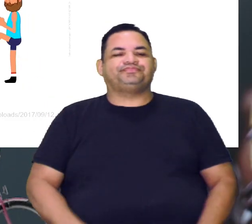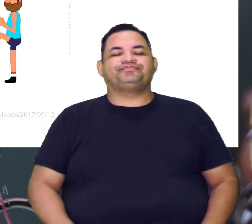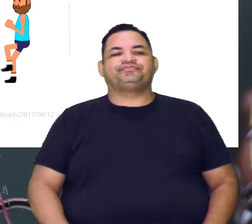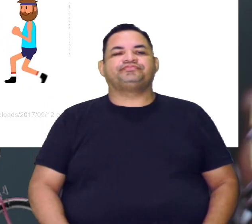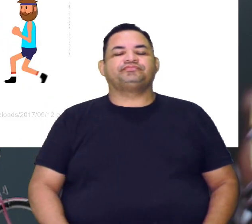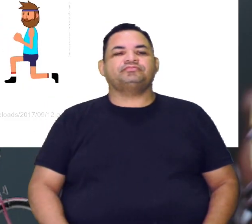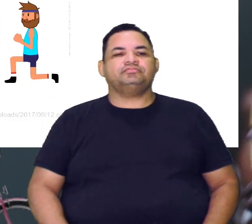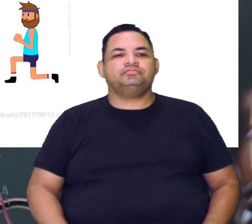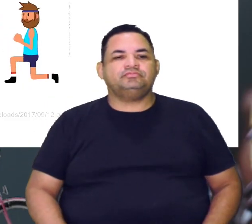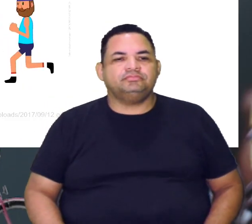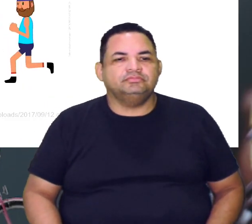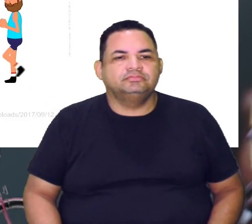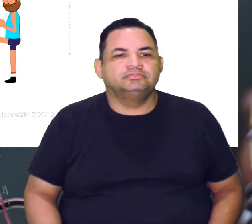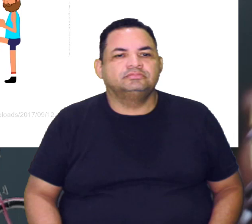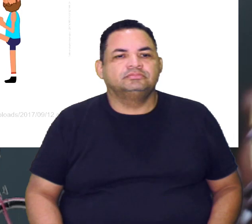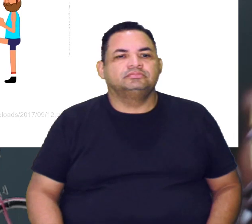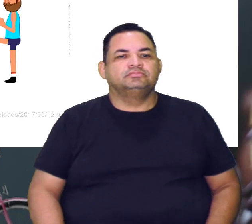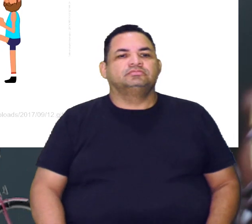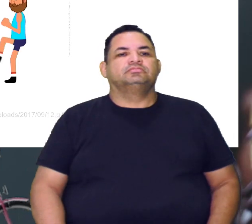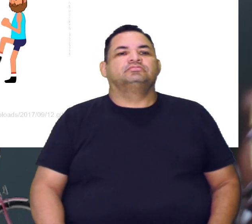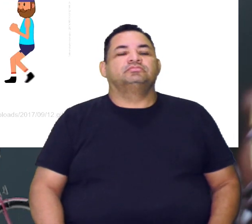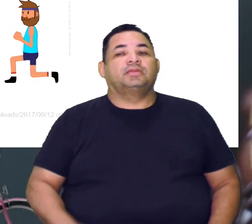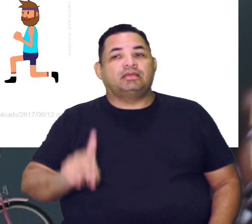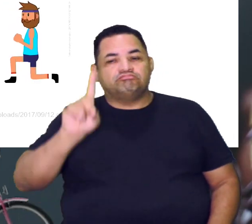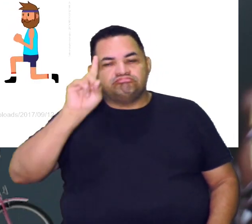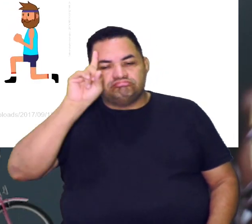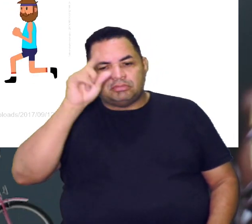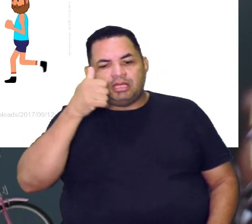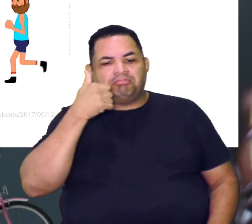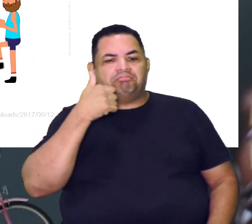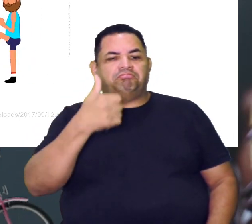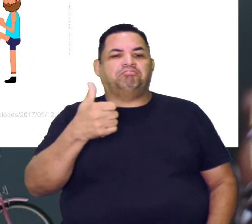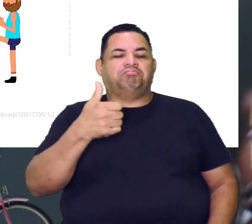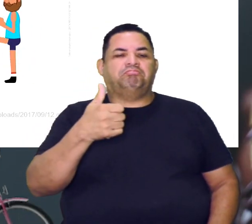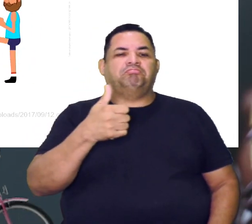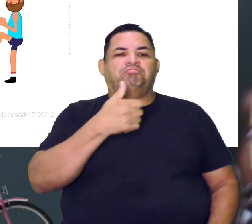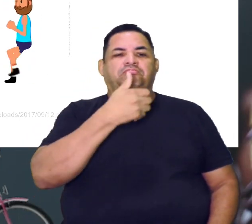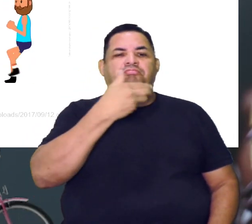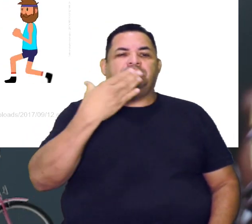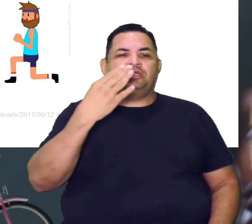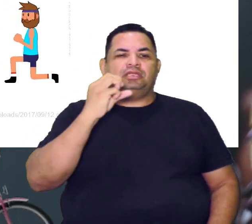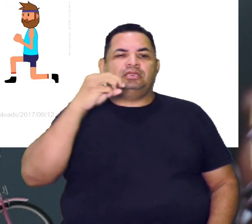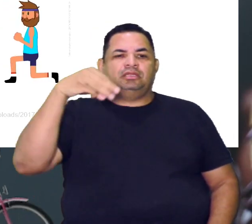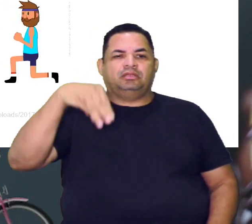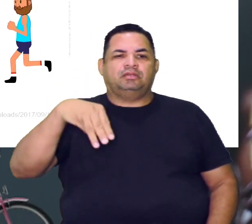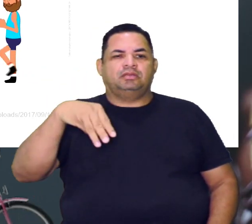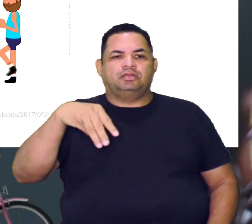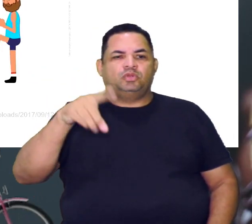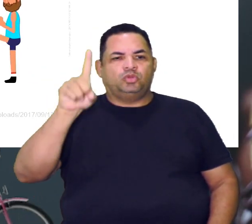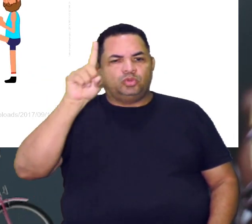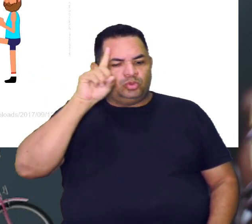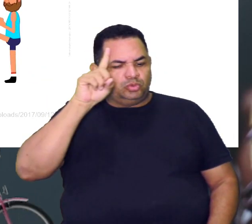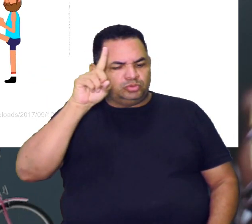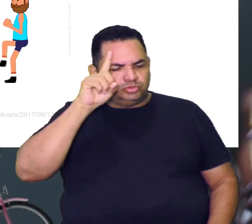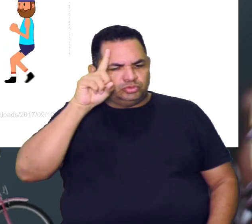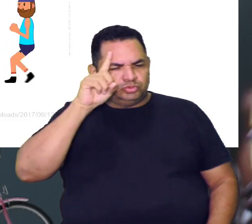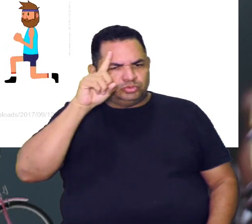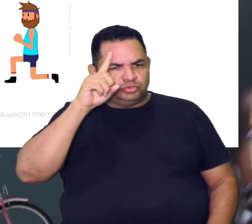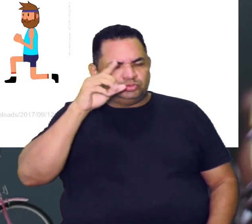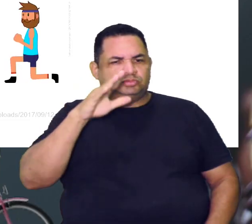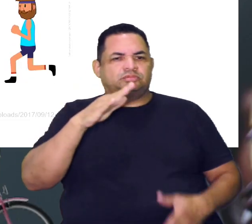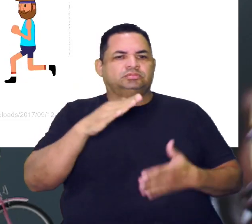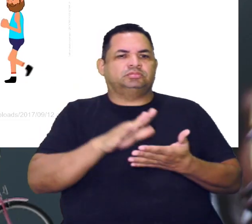na nossa conversa. Então, seria o ideal, os 30 minutos diários, pelo menos nesses dias, né? Se eu fizer